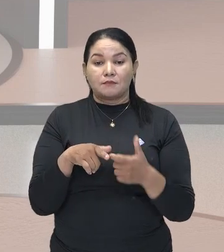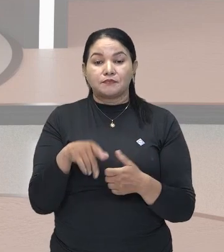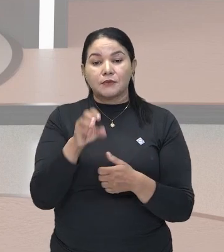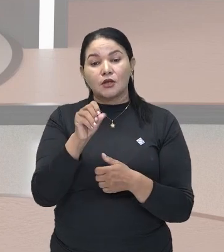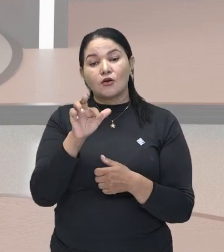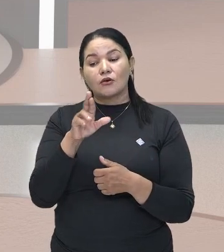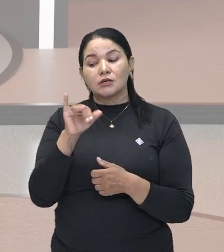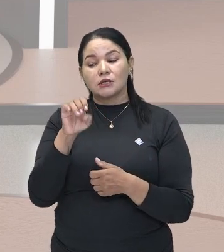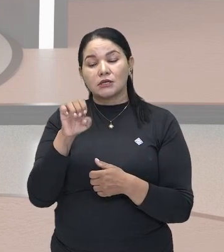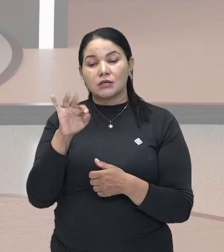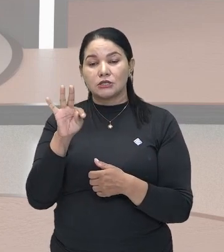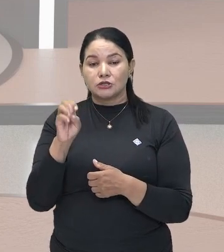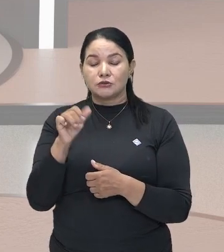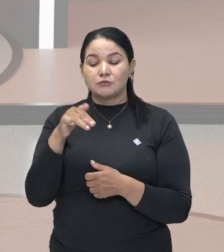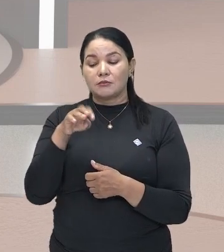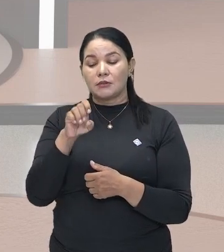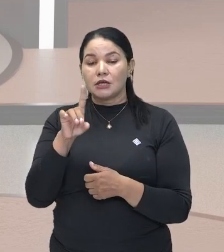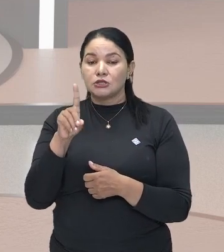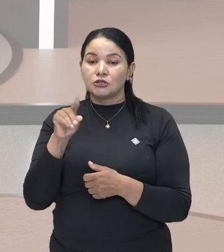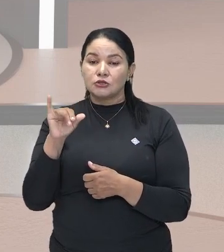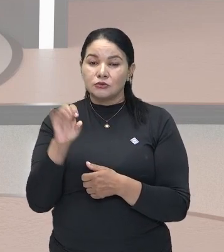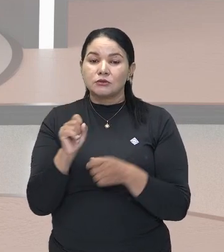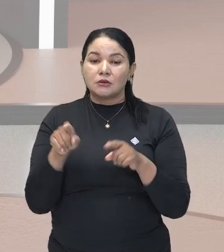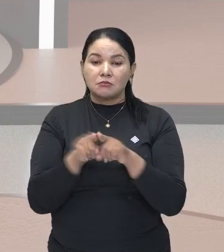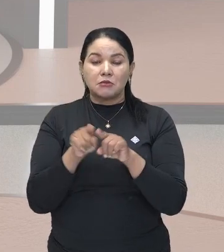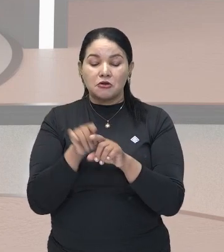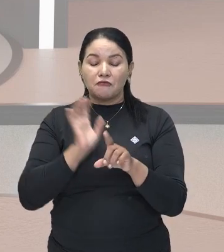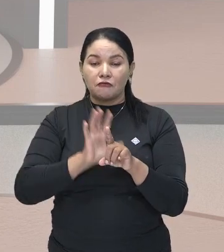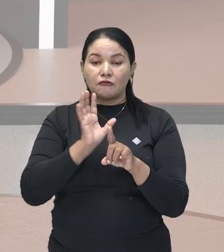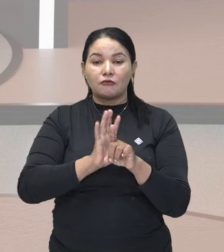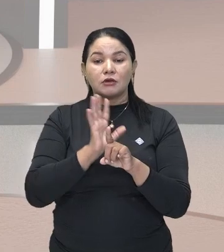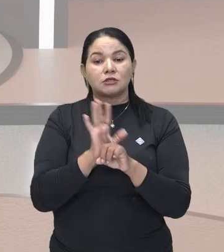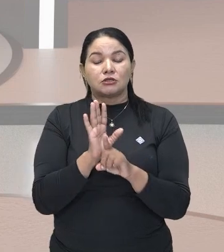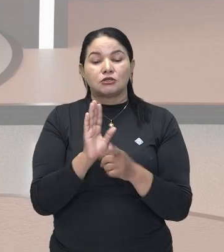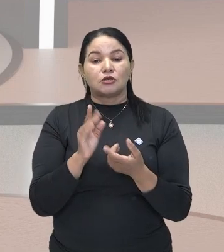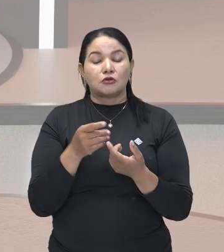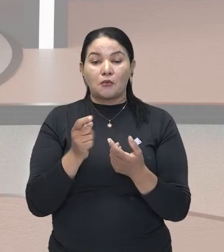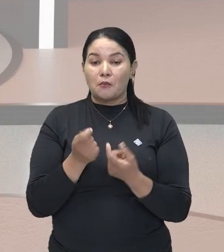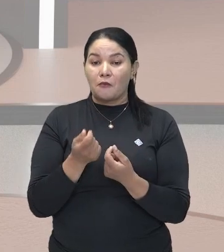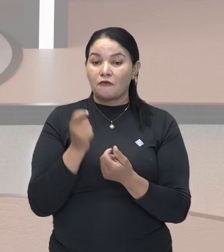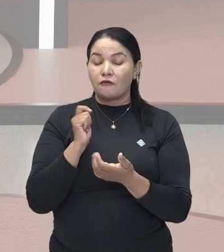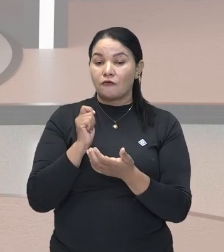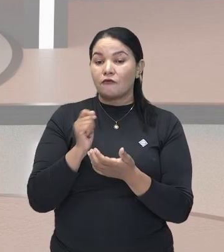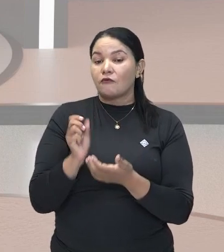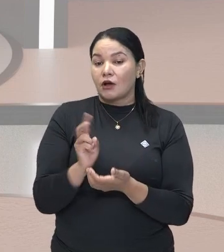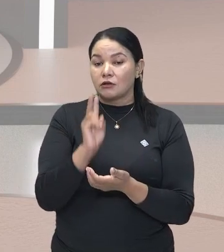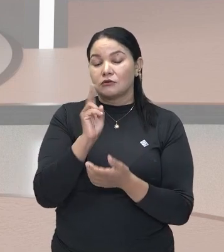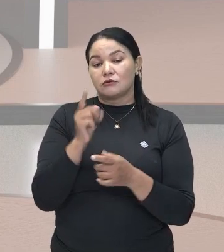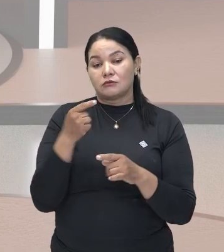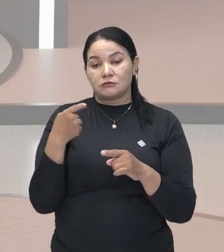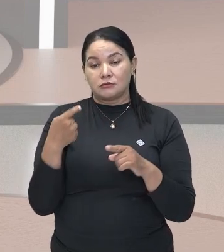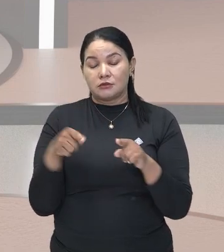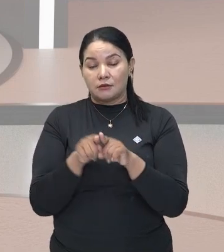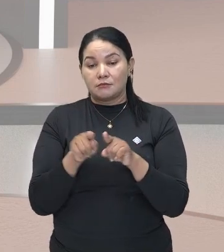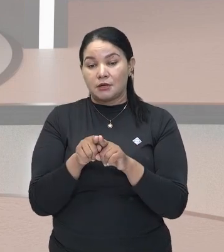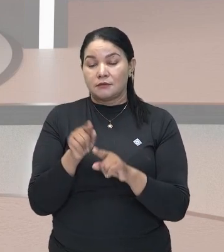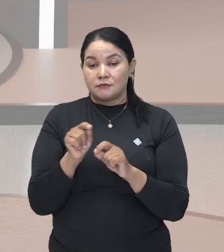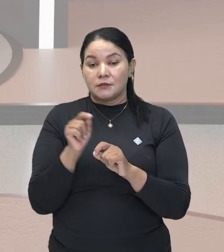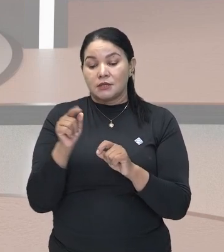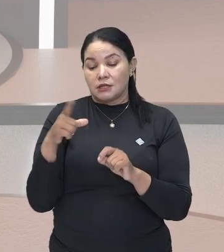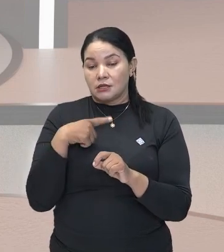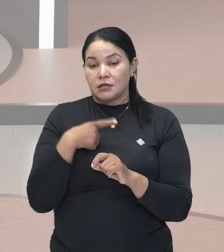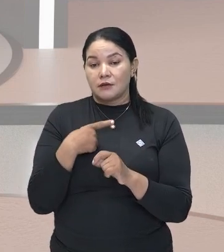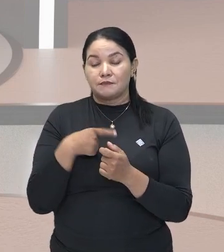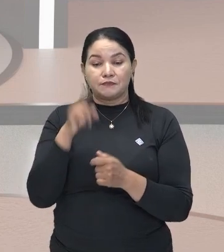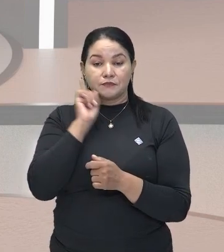exercendo grande influência sobre o preço do barril. E os Estados Unidos tentam, né, ter ali recursos para